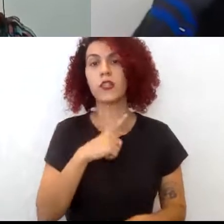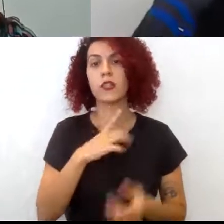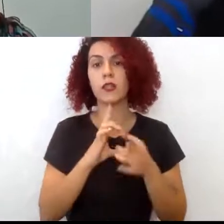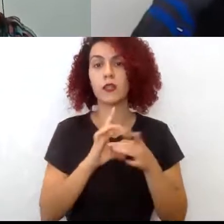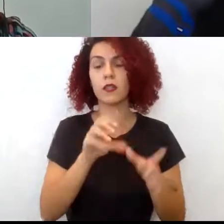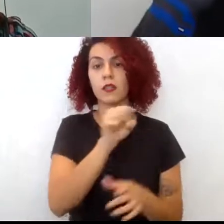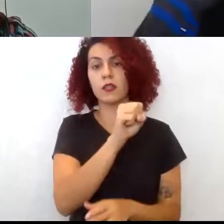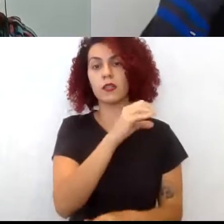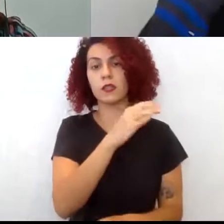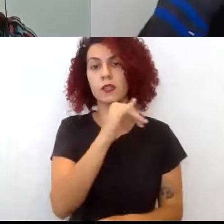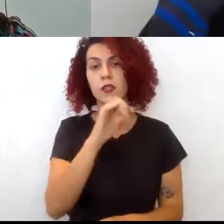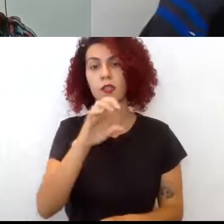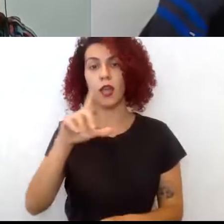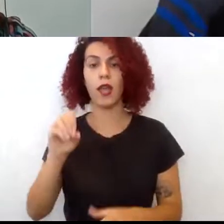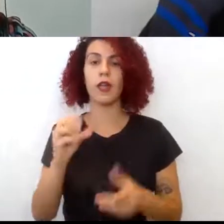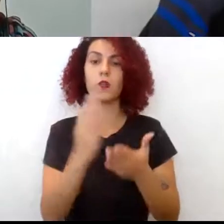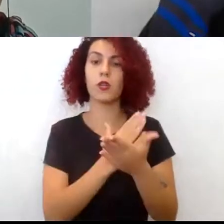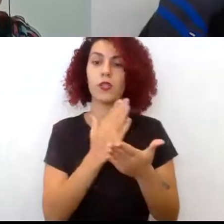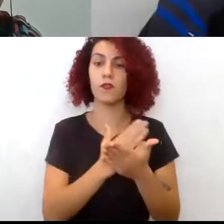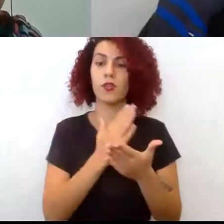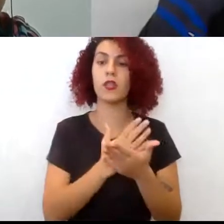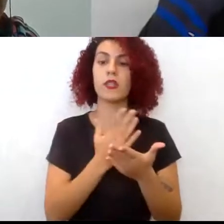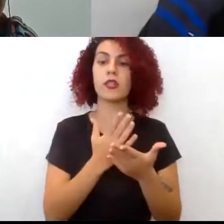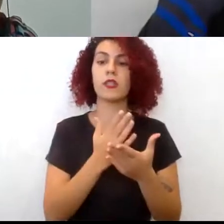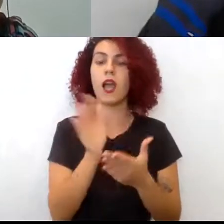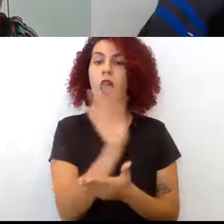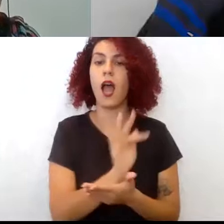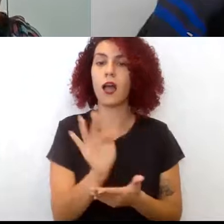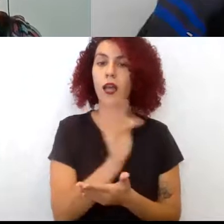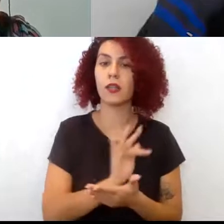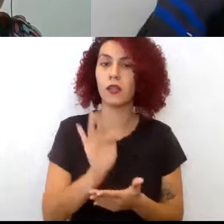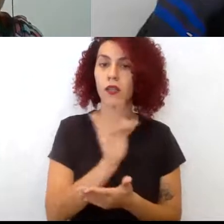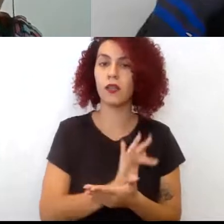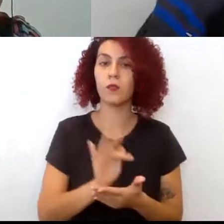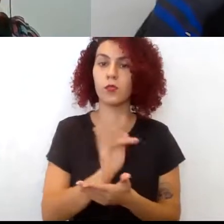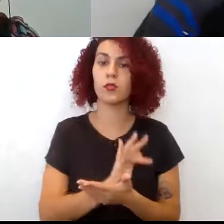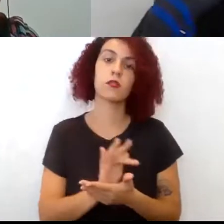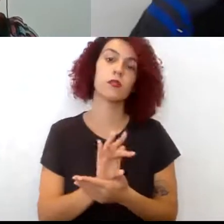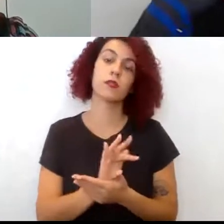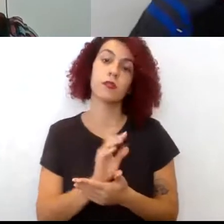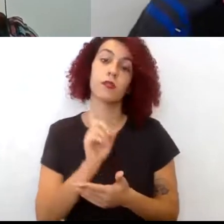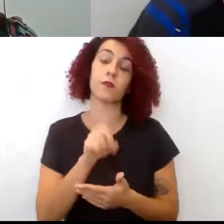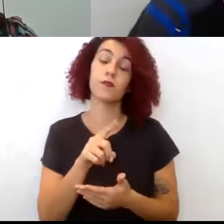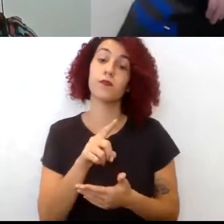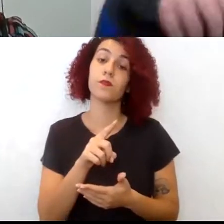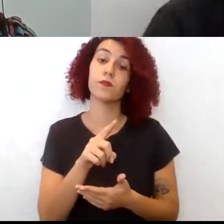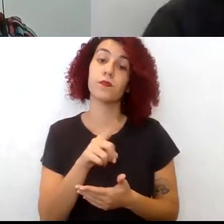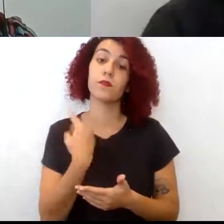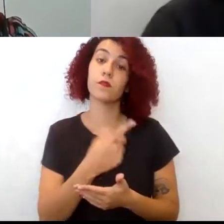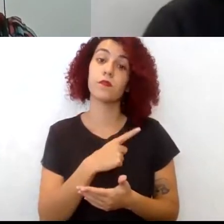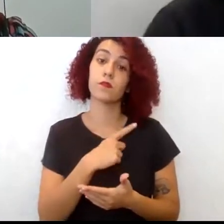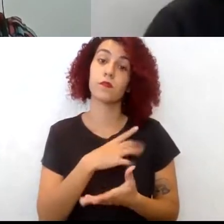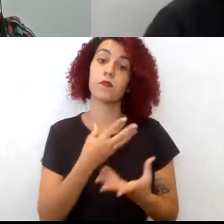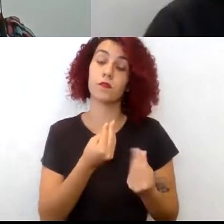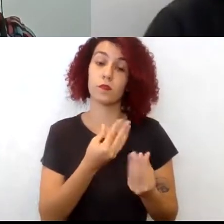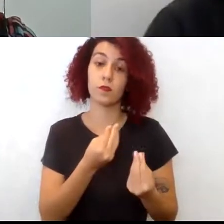está disponível nas revistas acadêmicas nacionais nos repositórios universitários e aonde a gente tem a maior produção intelectual sobre